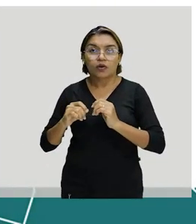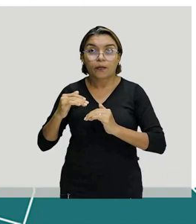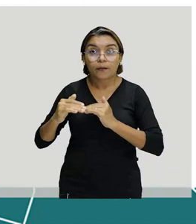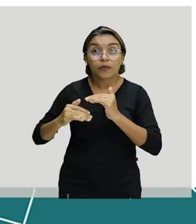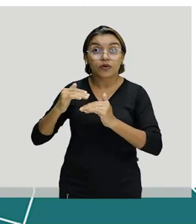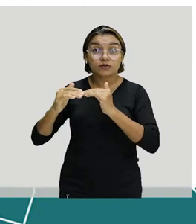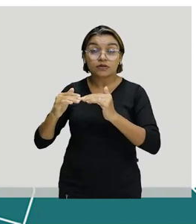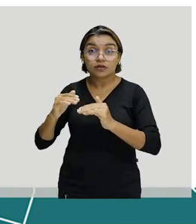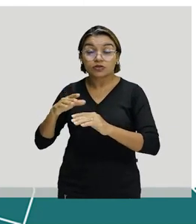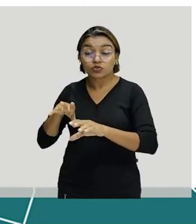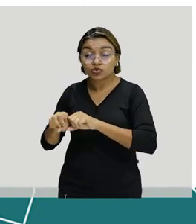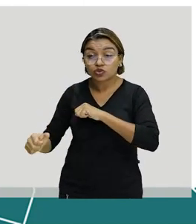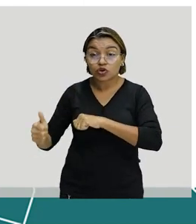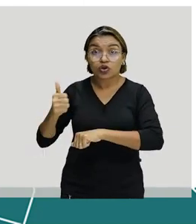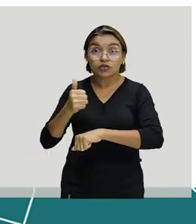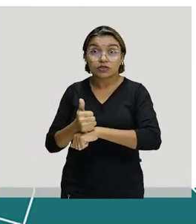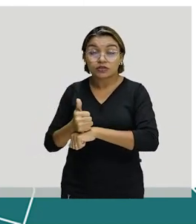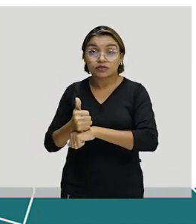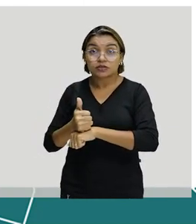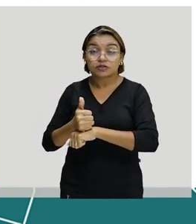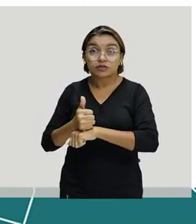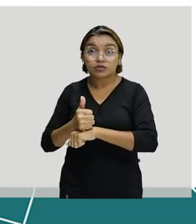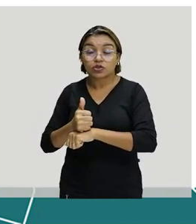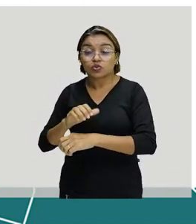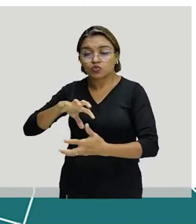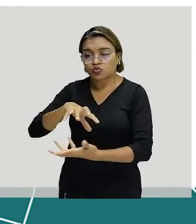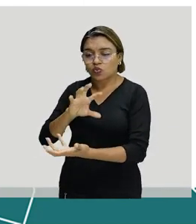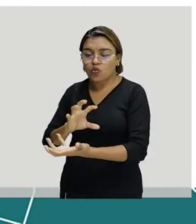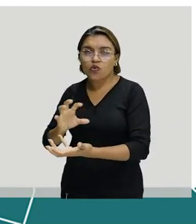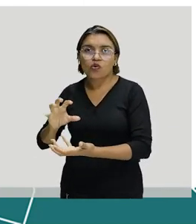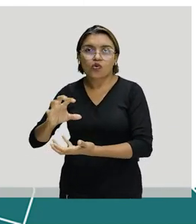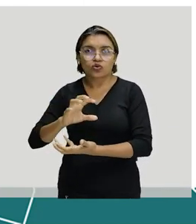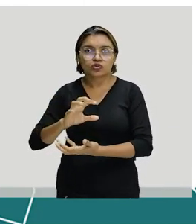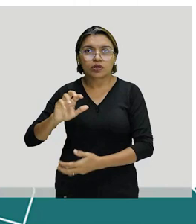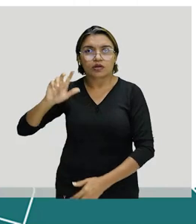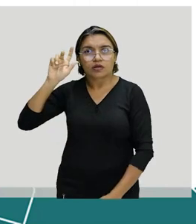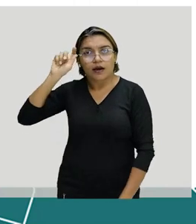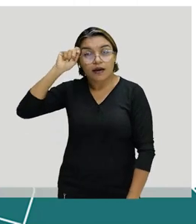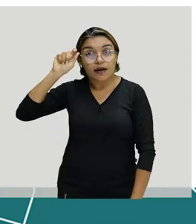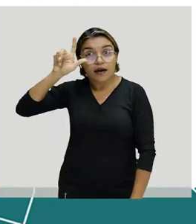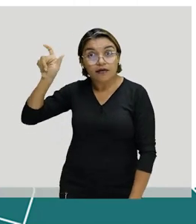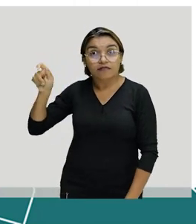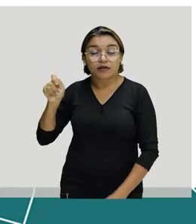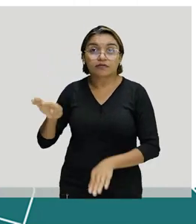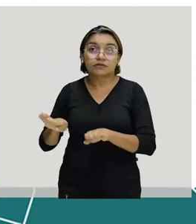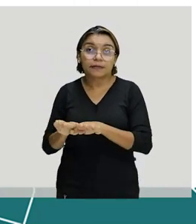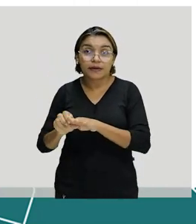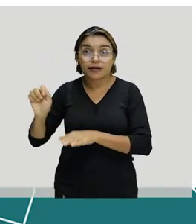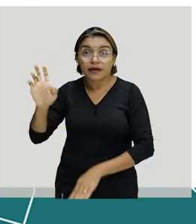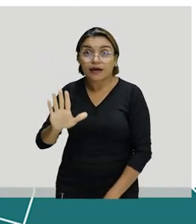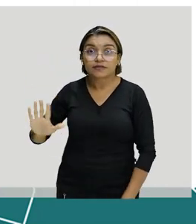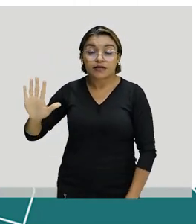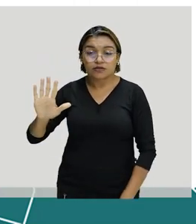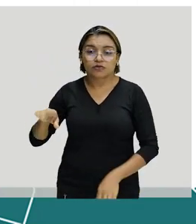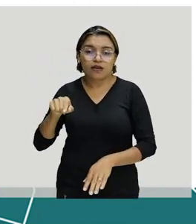colonização dos continentes africano e asiático a colonização da África e da Ásia pelos europeus a partir do século